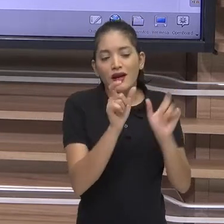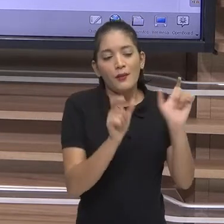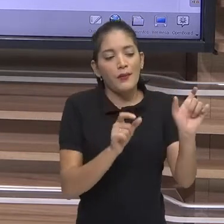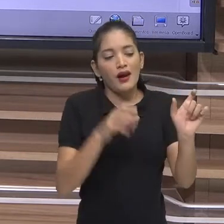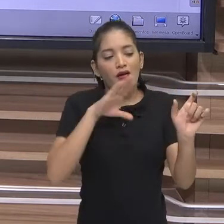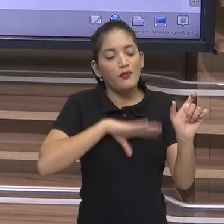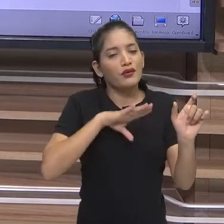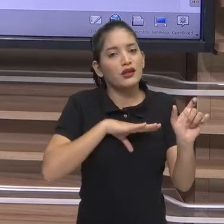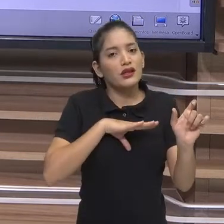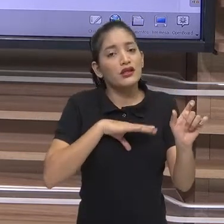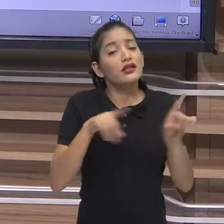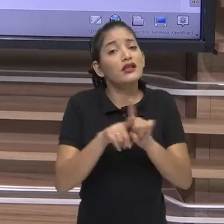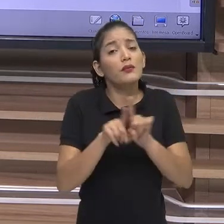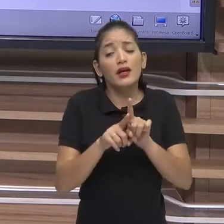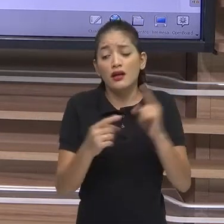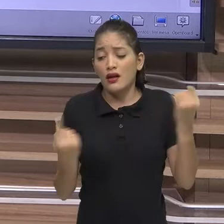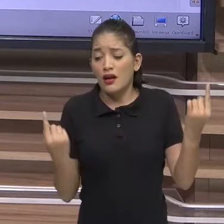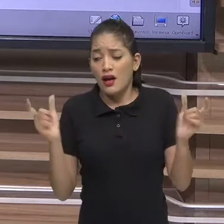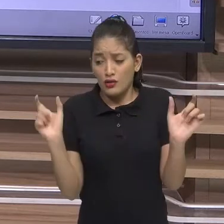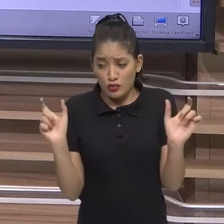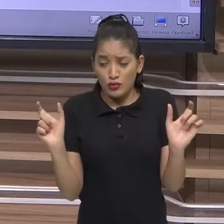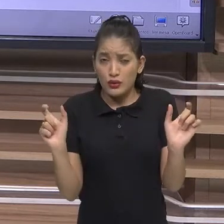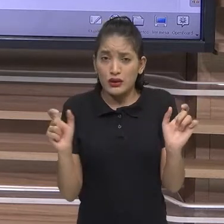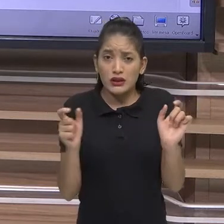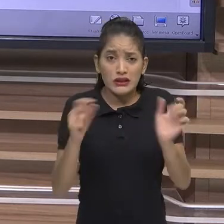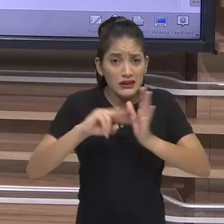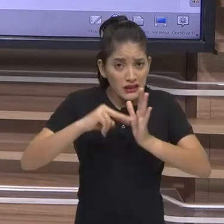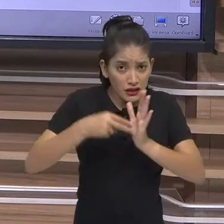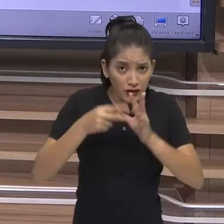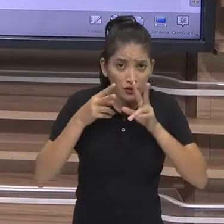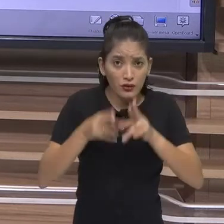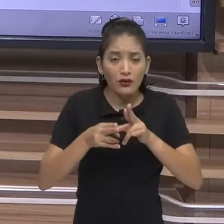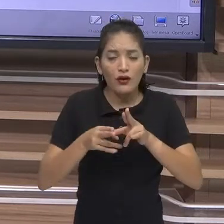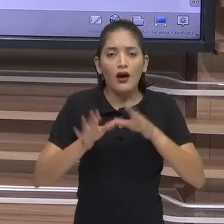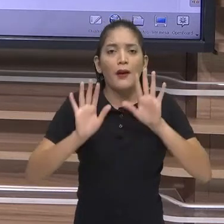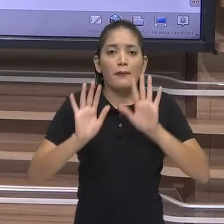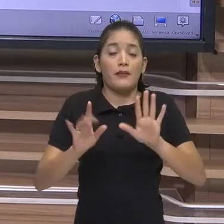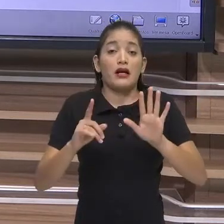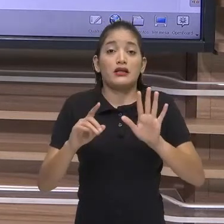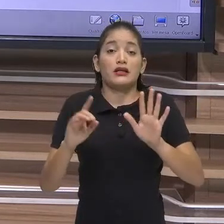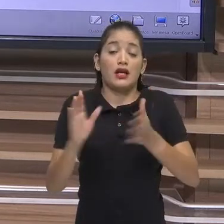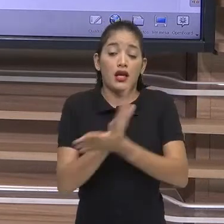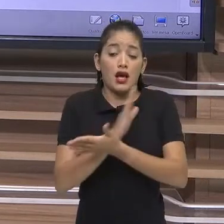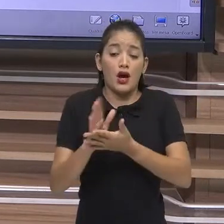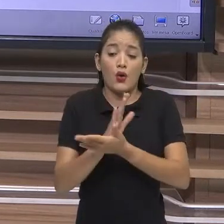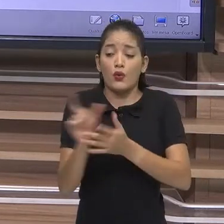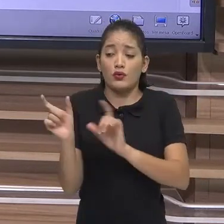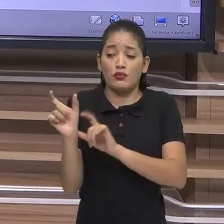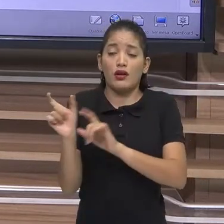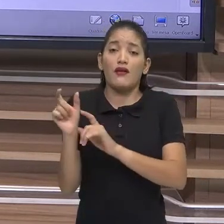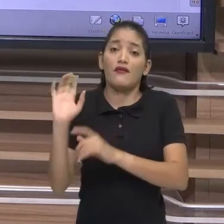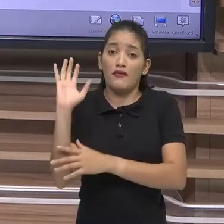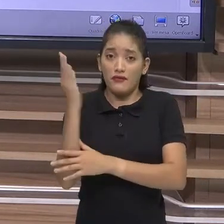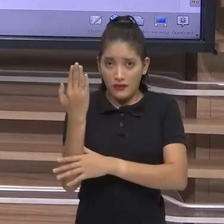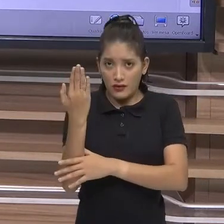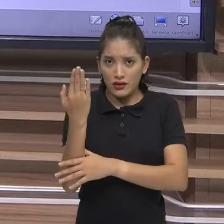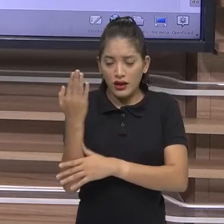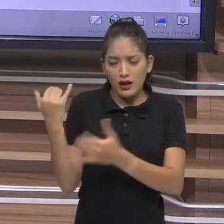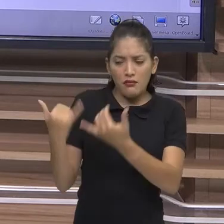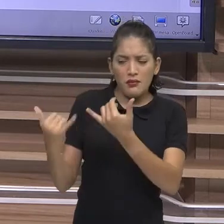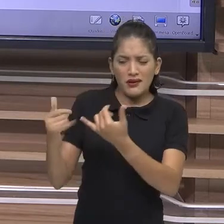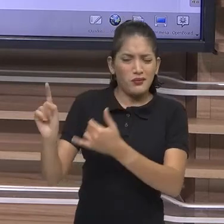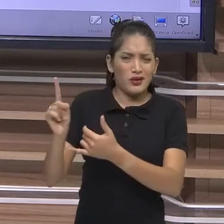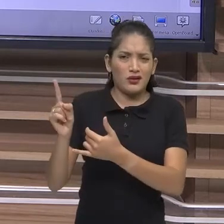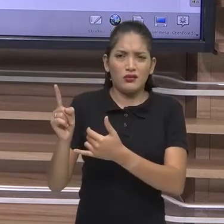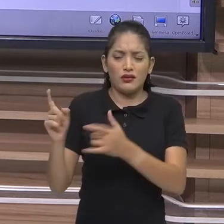elas significam mesmo aquela palavra. Agora, é claro que tem os false friends, que são aqueles falsos amigos, que parecem que são, mas não são,